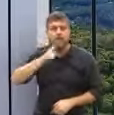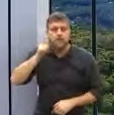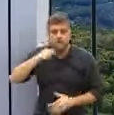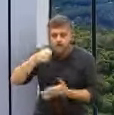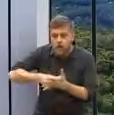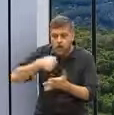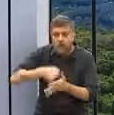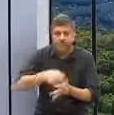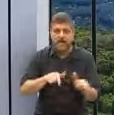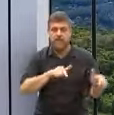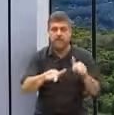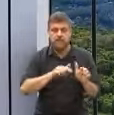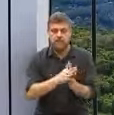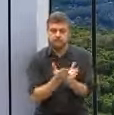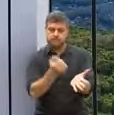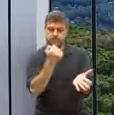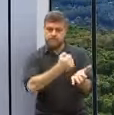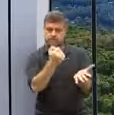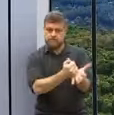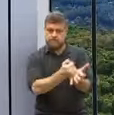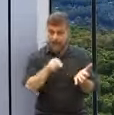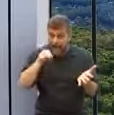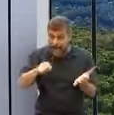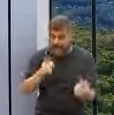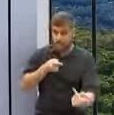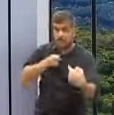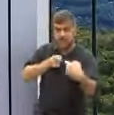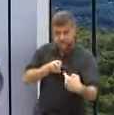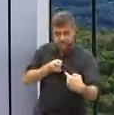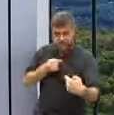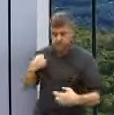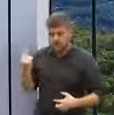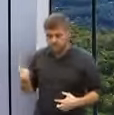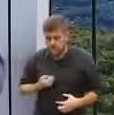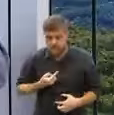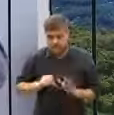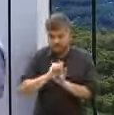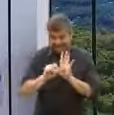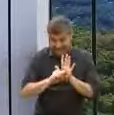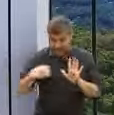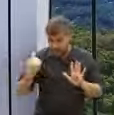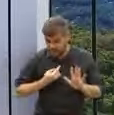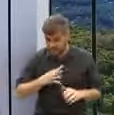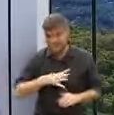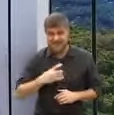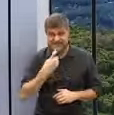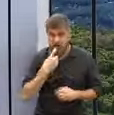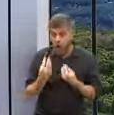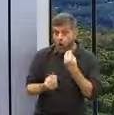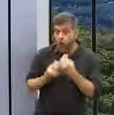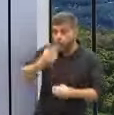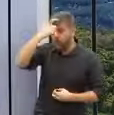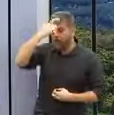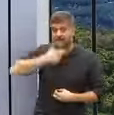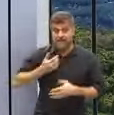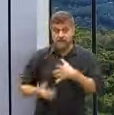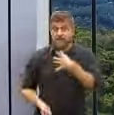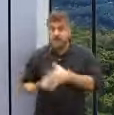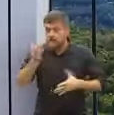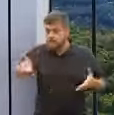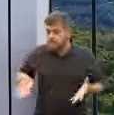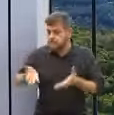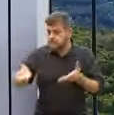que ele possa brigar por vaga do emprego. Sim. Esse é o desafio, acho que é o desafio do século, acho que é o nosso desafio em Campinas, é como é que